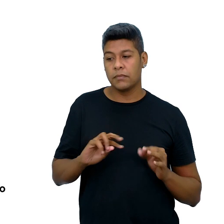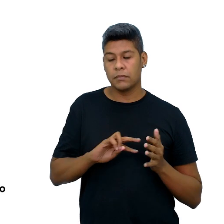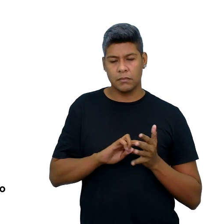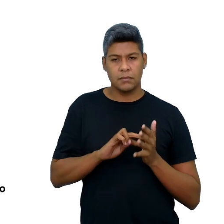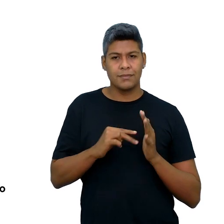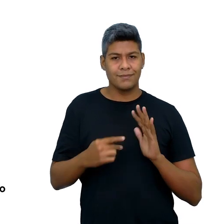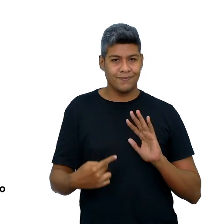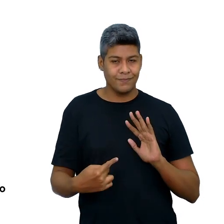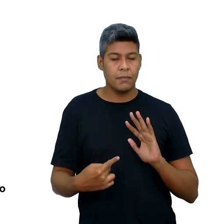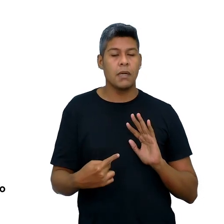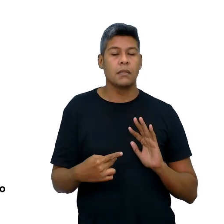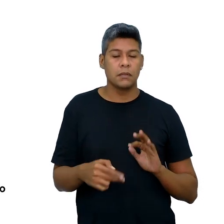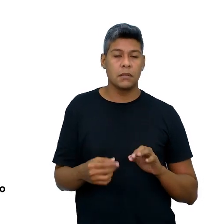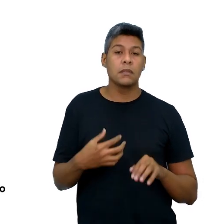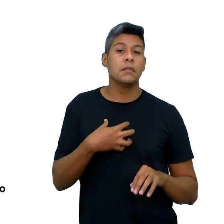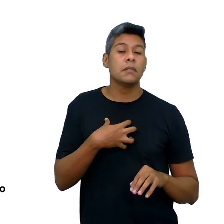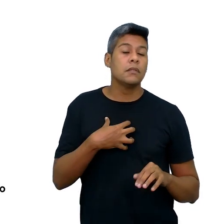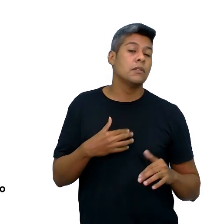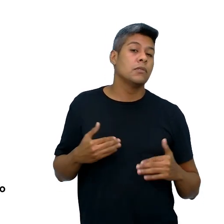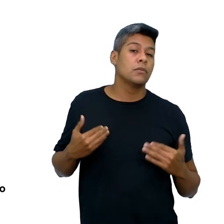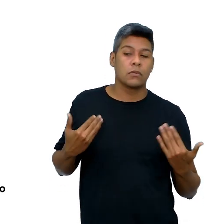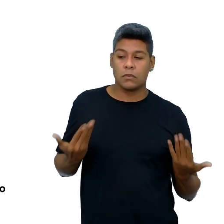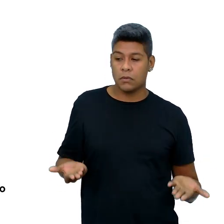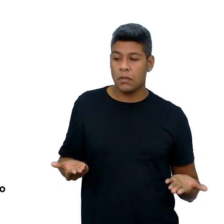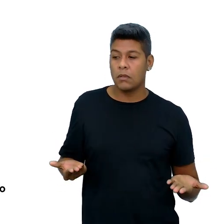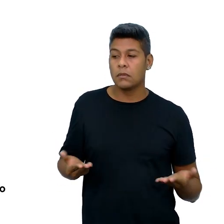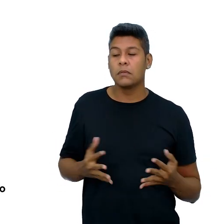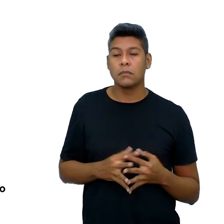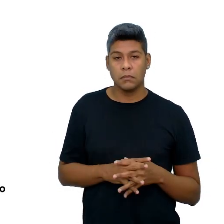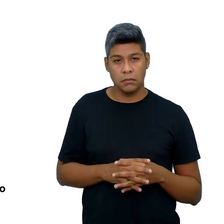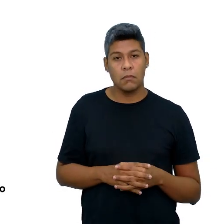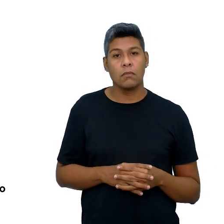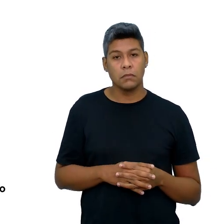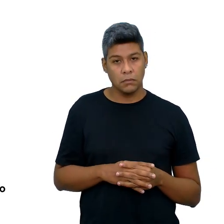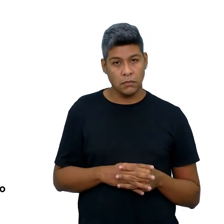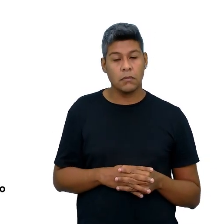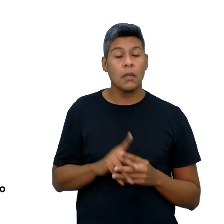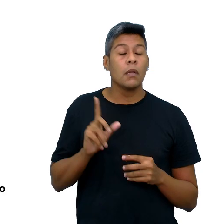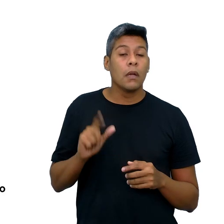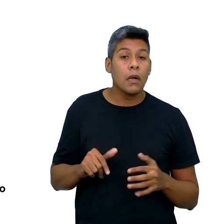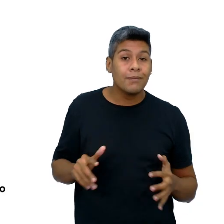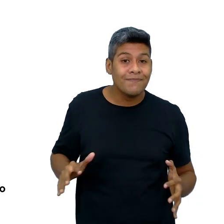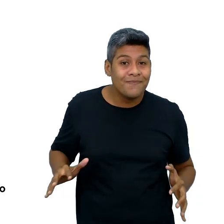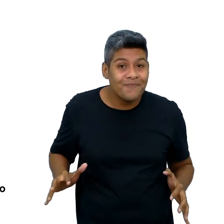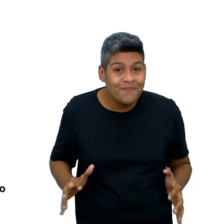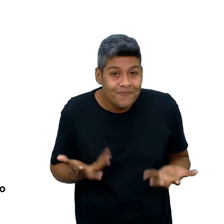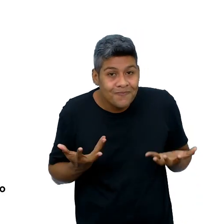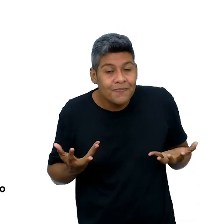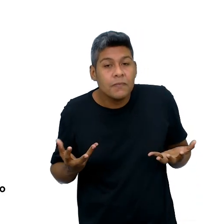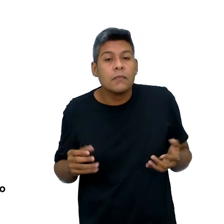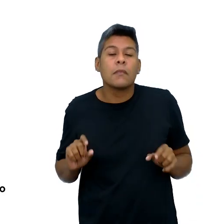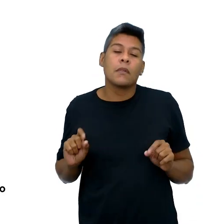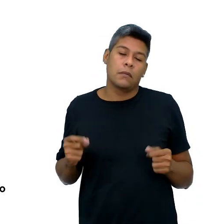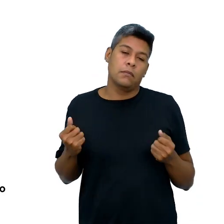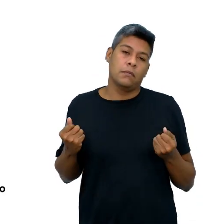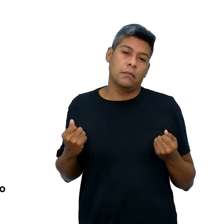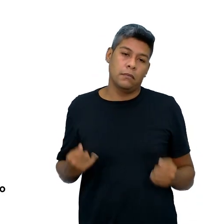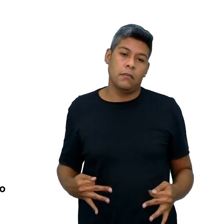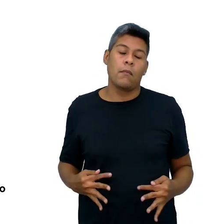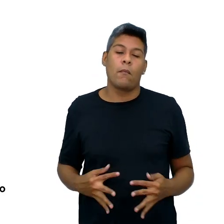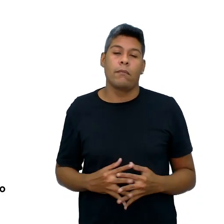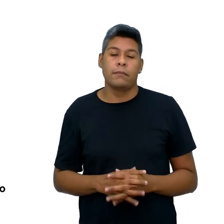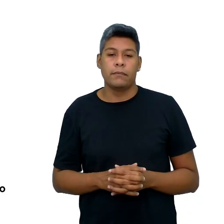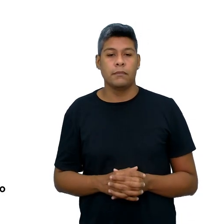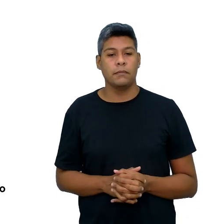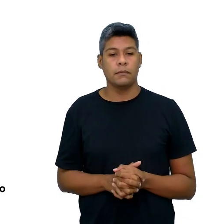de sentido, né, que são provocados pelo uso de estratégias de modalização e também de argumentatividade,